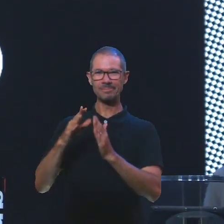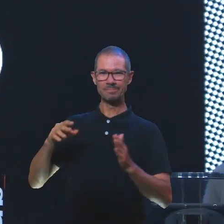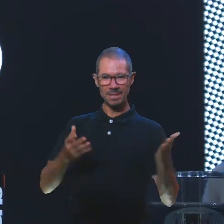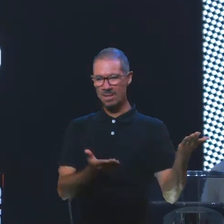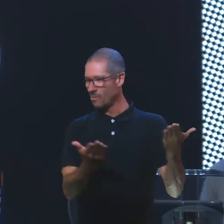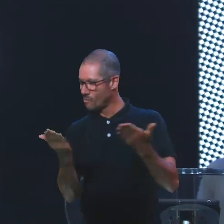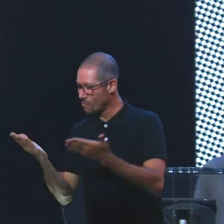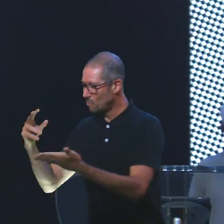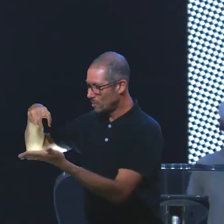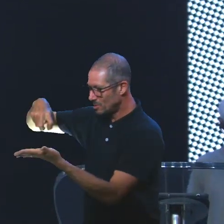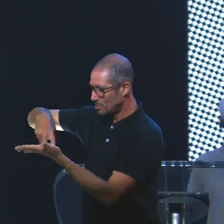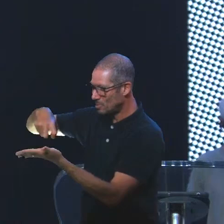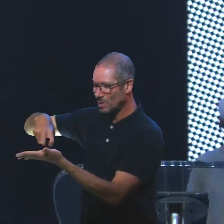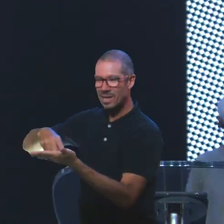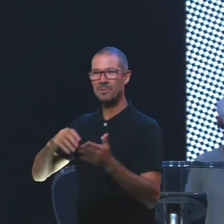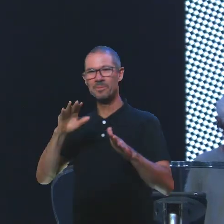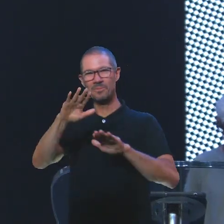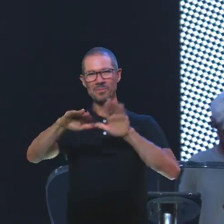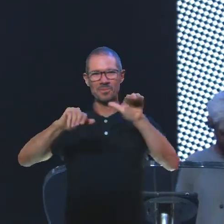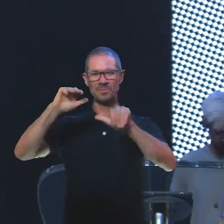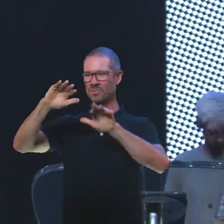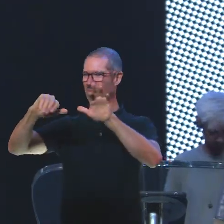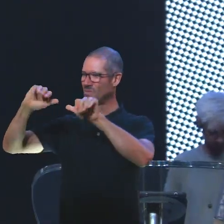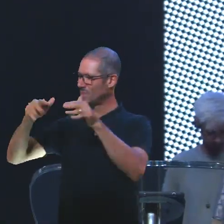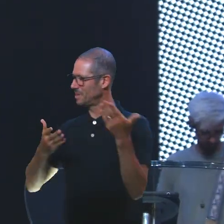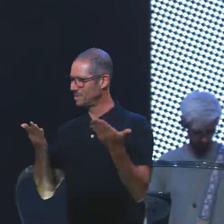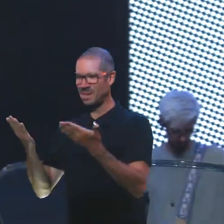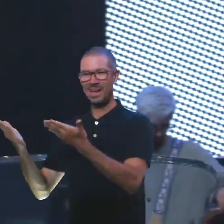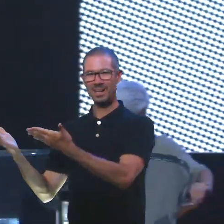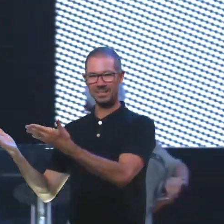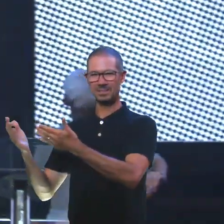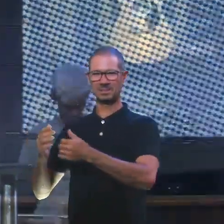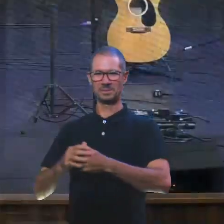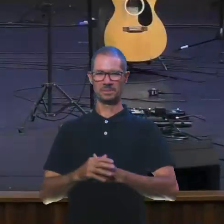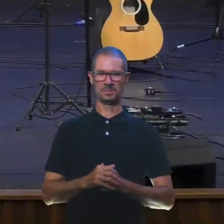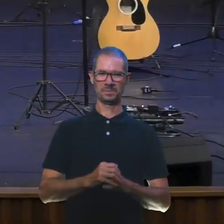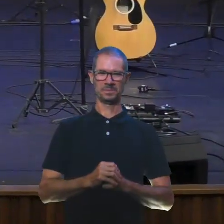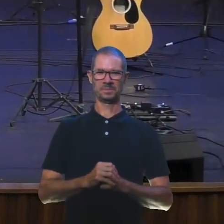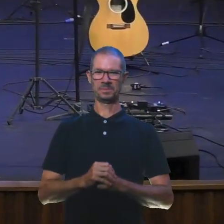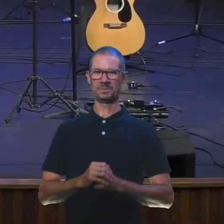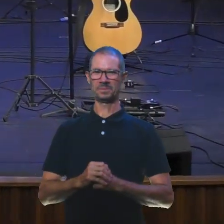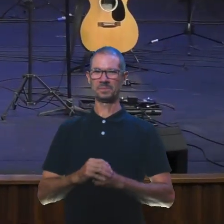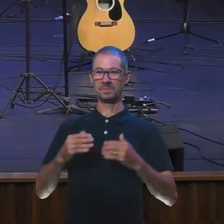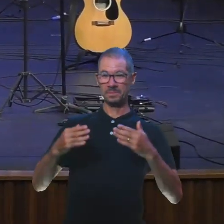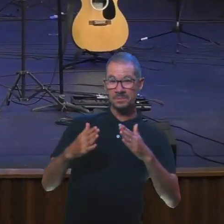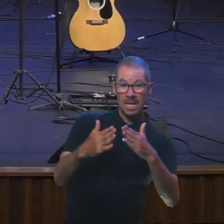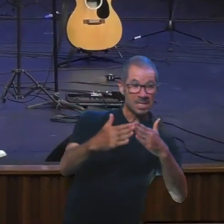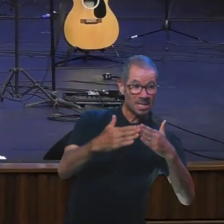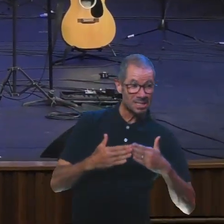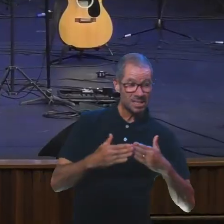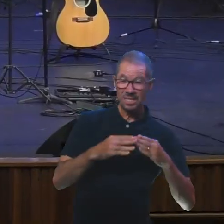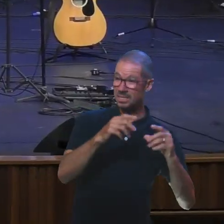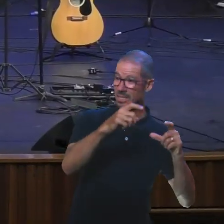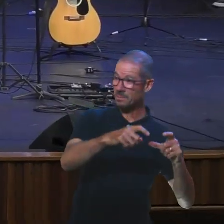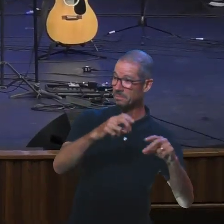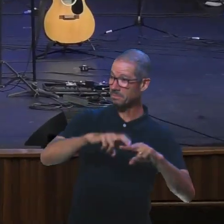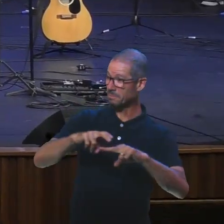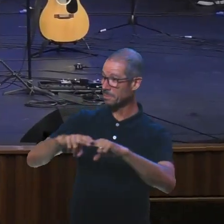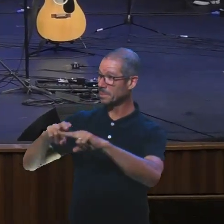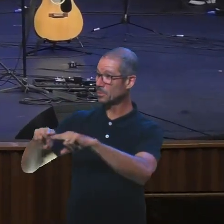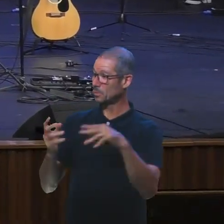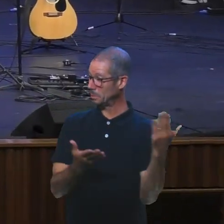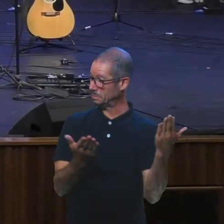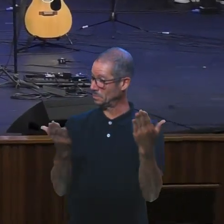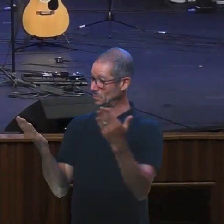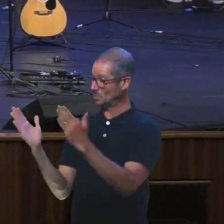nesse lugar. Aqui na frente, vem para cá, pode vir. Pode vir. Pede licença às pessoas que estão perto de você. Vem para cá, eu quero orar com